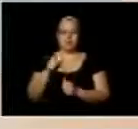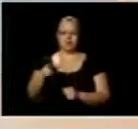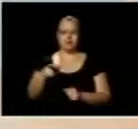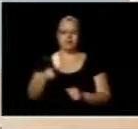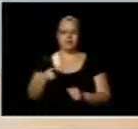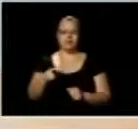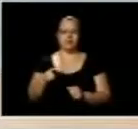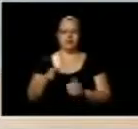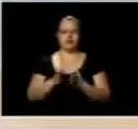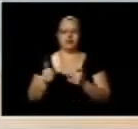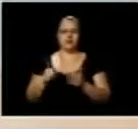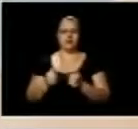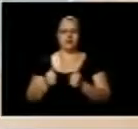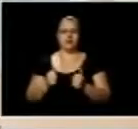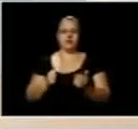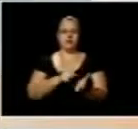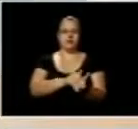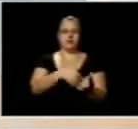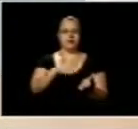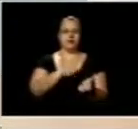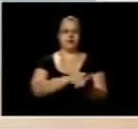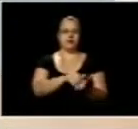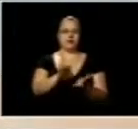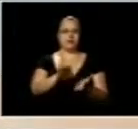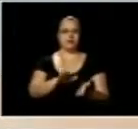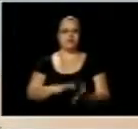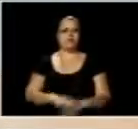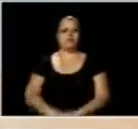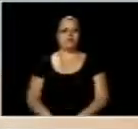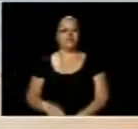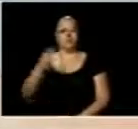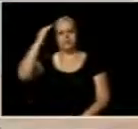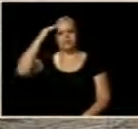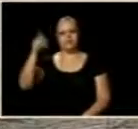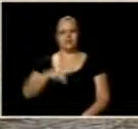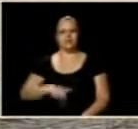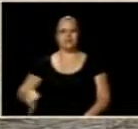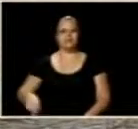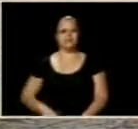pudéssemos investigar se teve não essa relação de indicação. Muito obrigado, presidente.